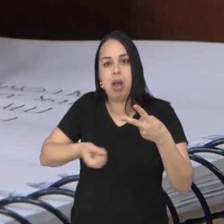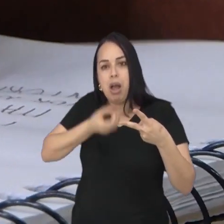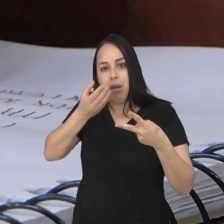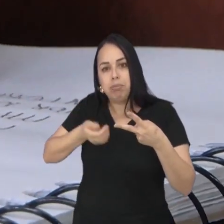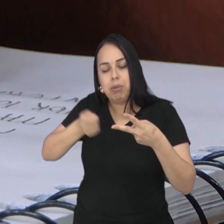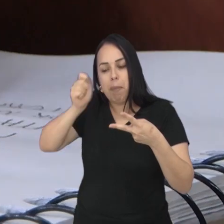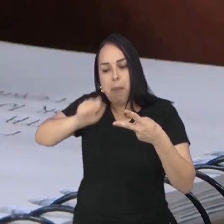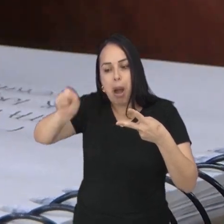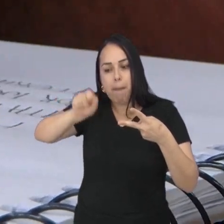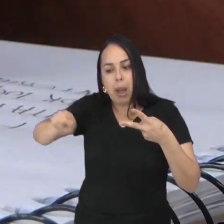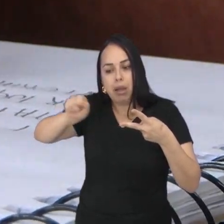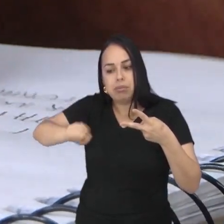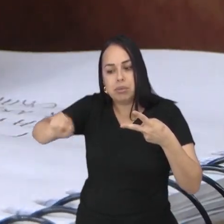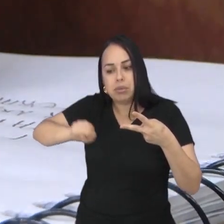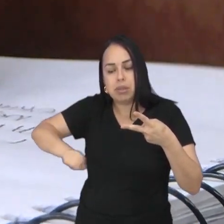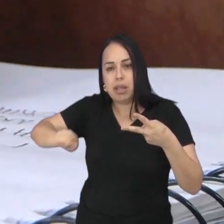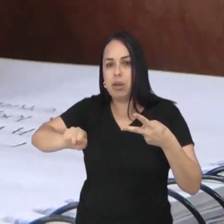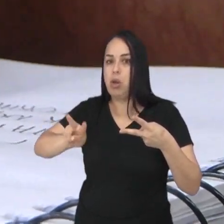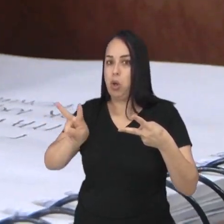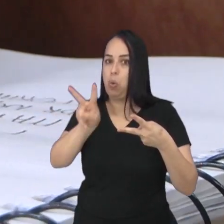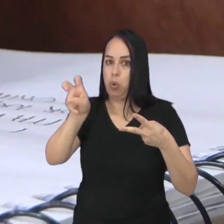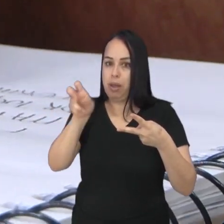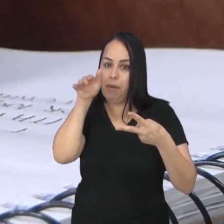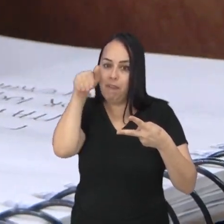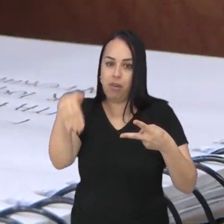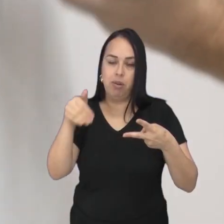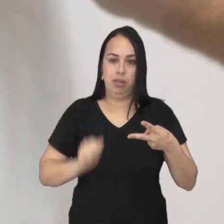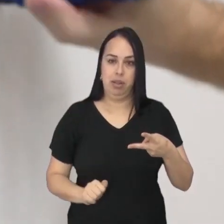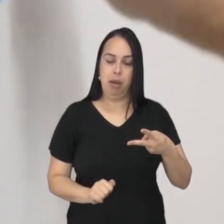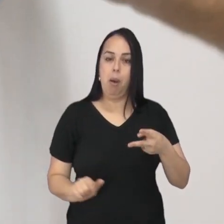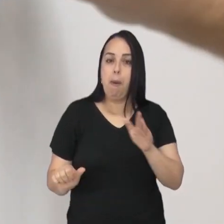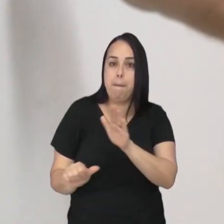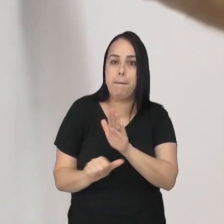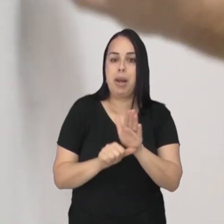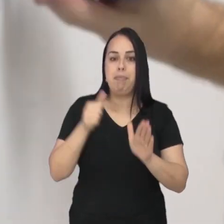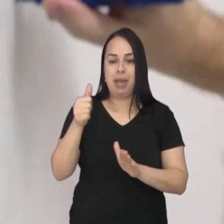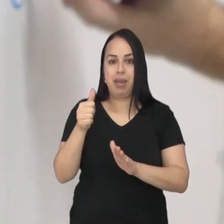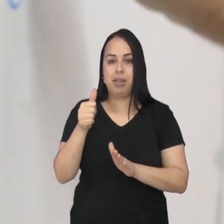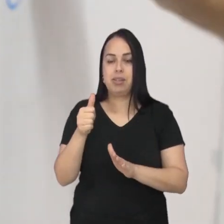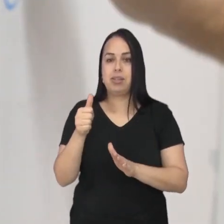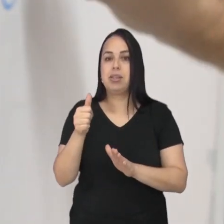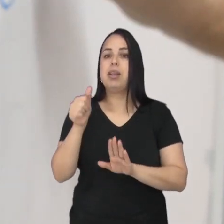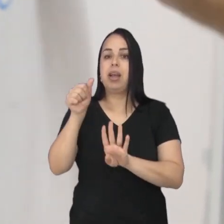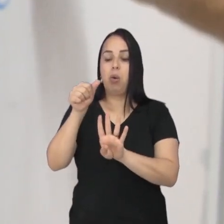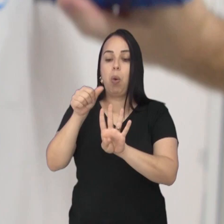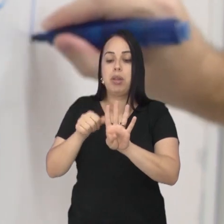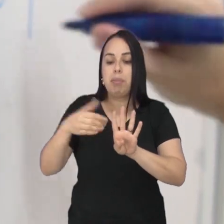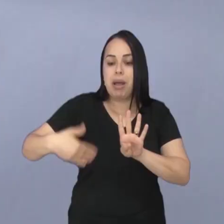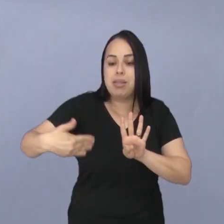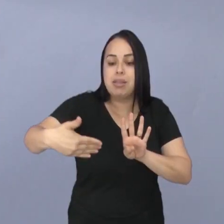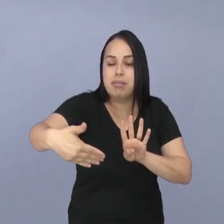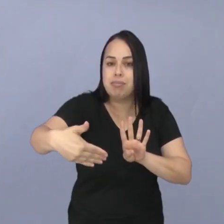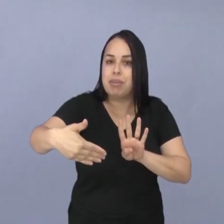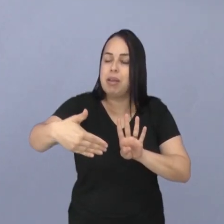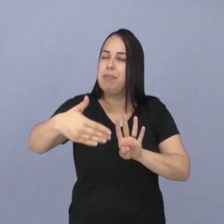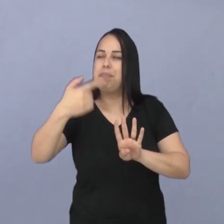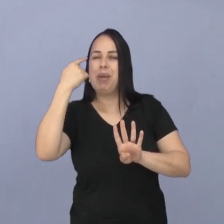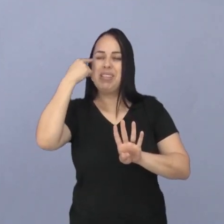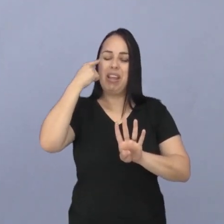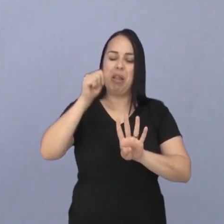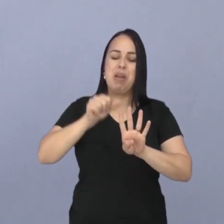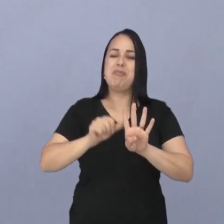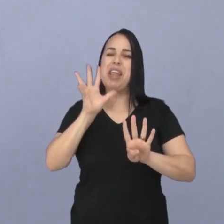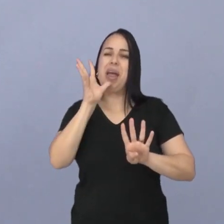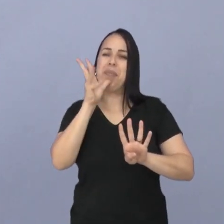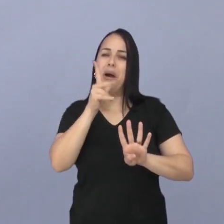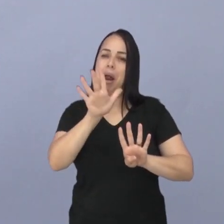as dissertativas, com base em blocos temáticos. O primeiro CNU acontece em 4 meses. Pode parecer muito